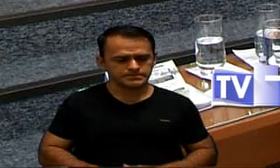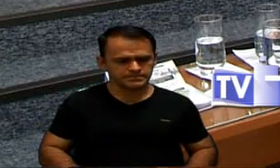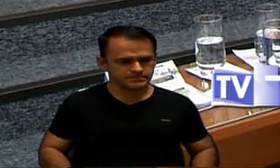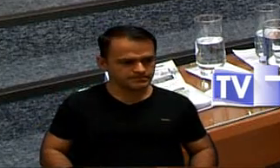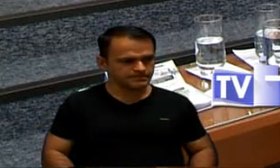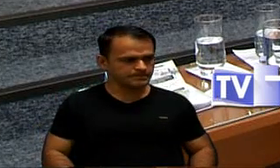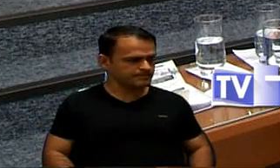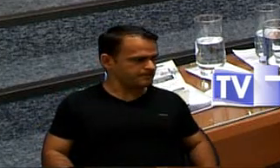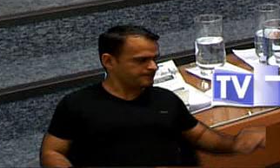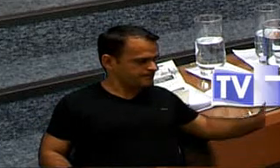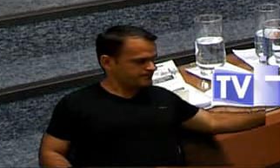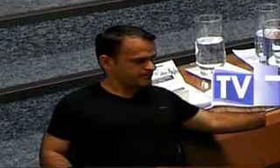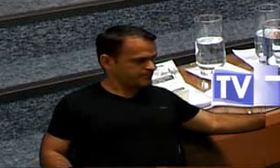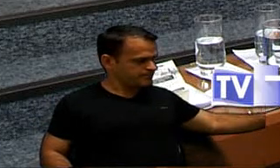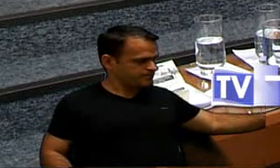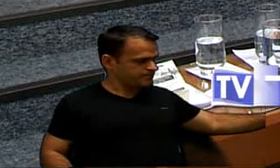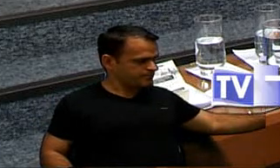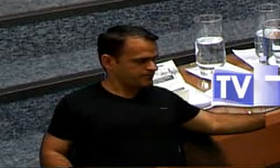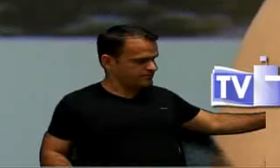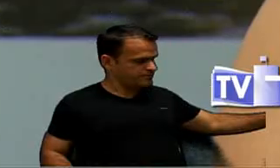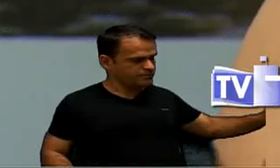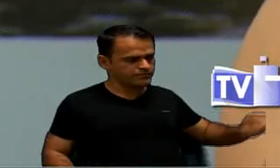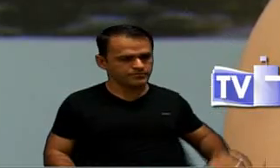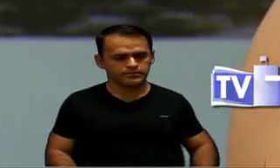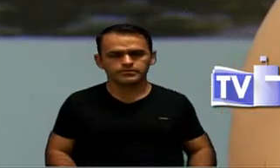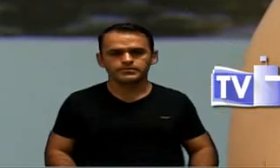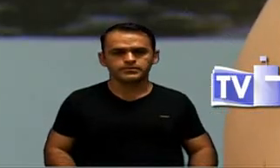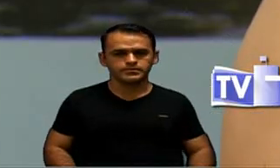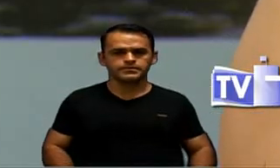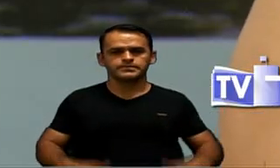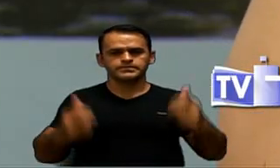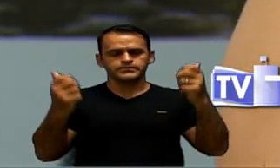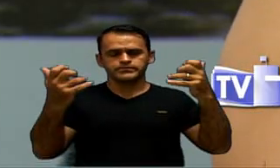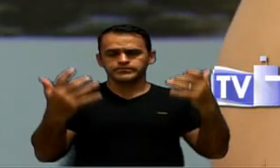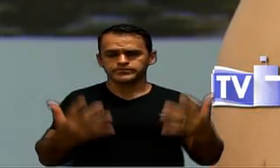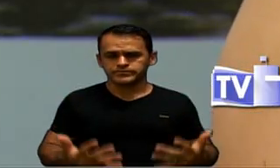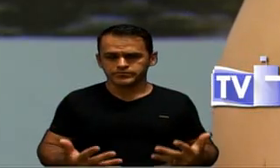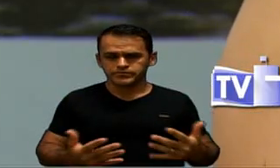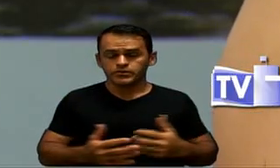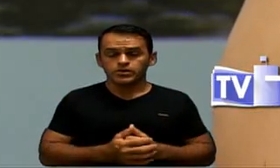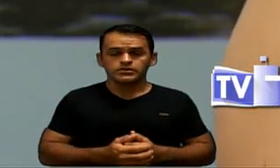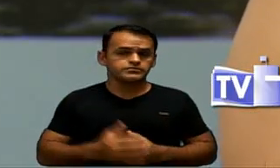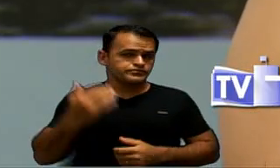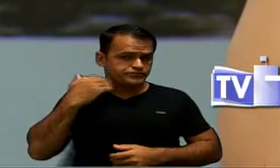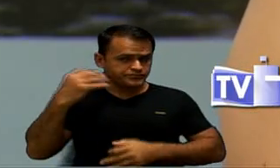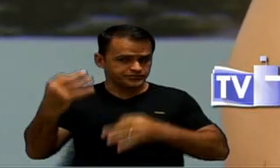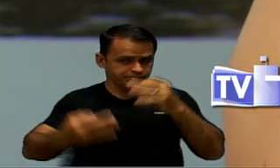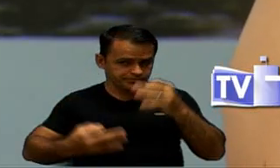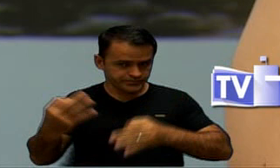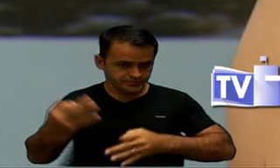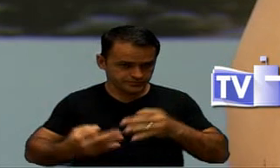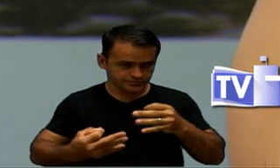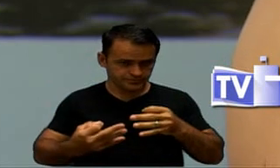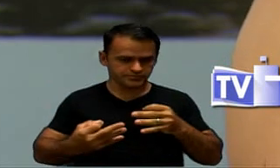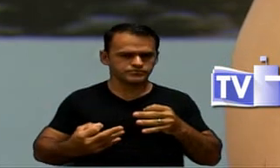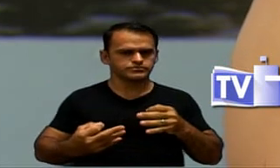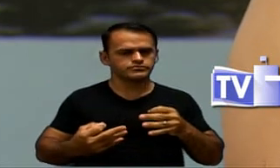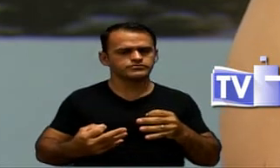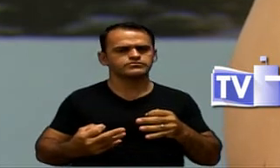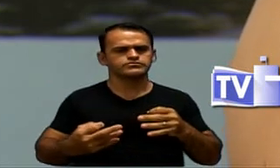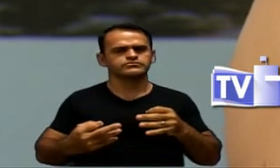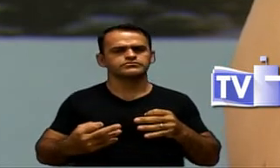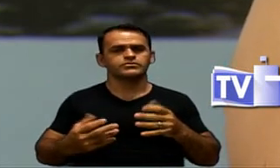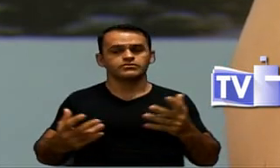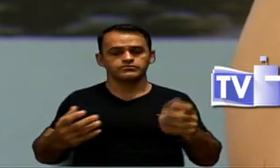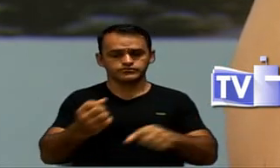Desculpa, gente, mas precisava falar isso, porque eu tenho certeza que muita gente não tem. Só para vocês terem uma ideia, o juizado, né, da vara de violência,